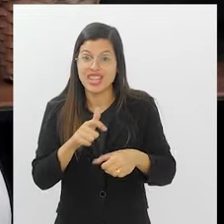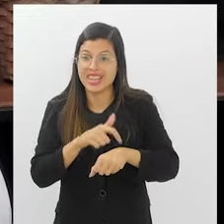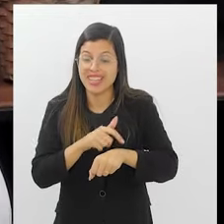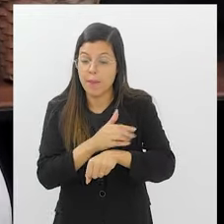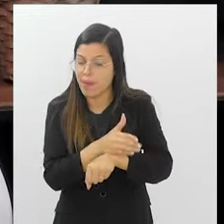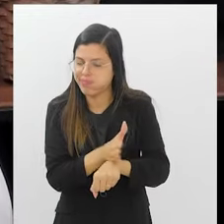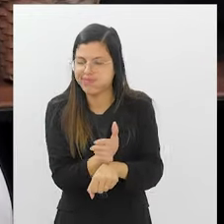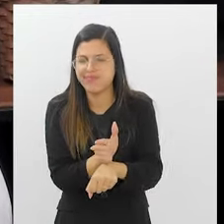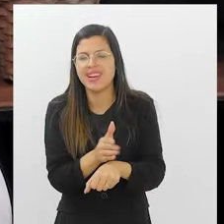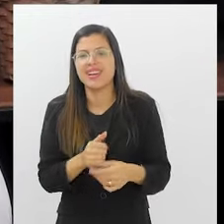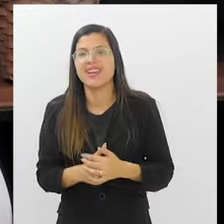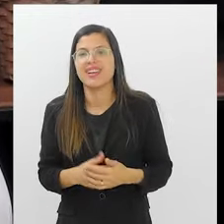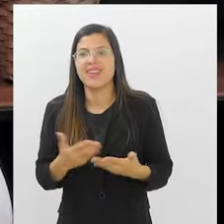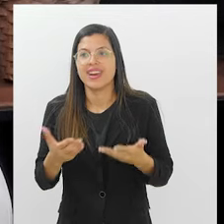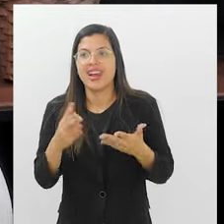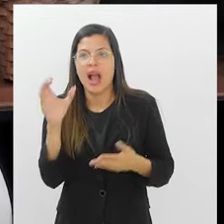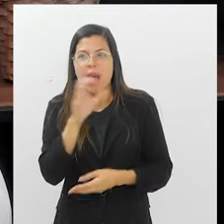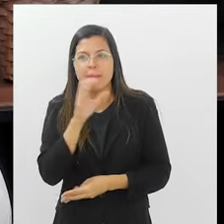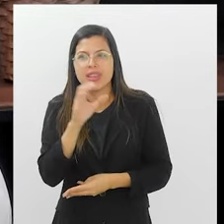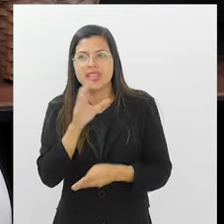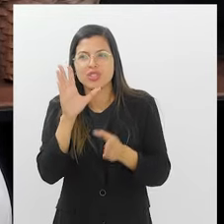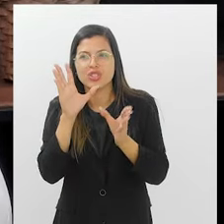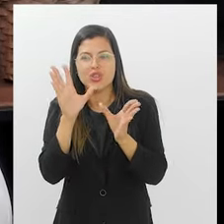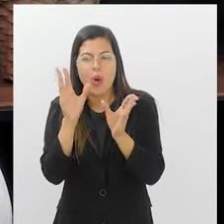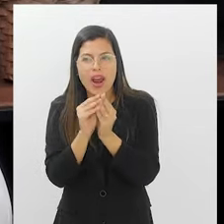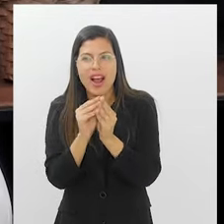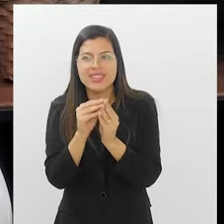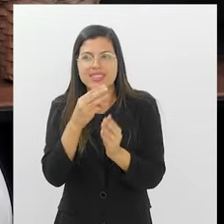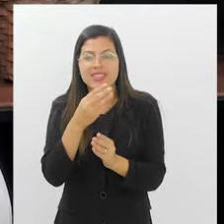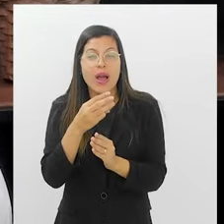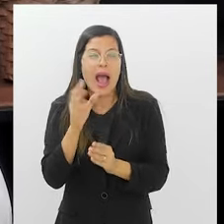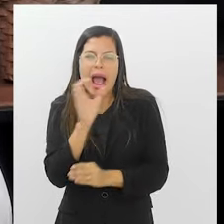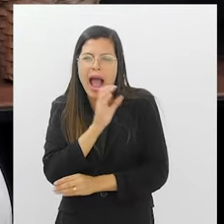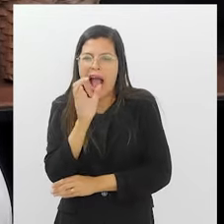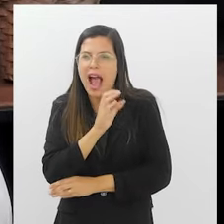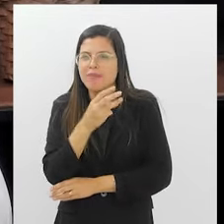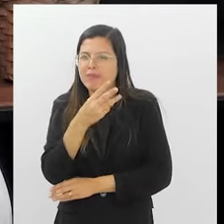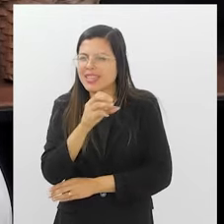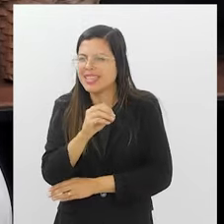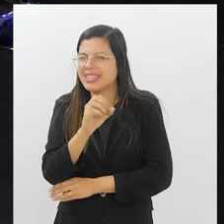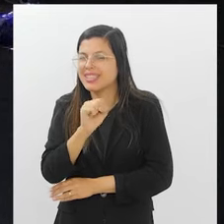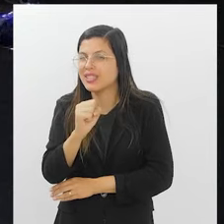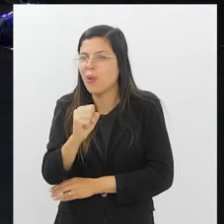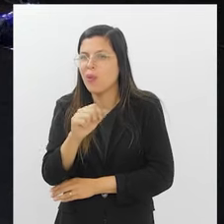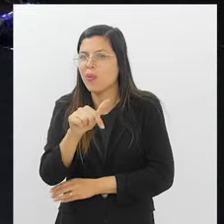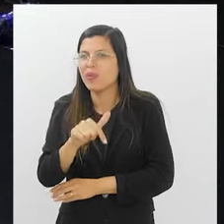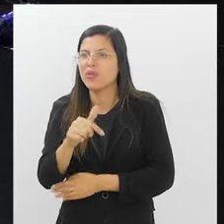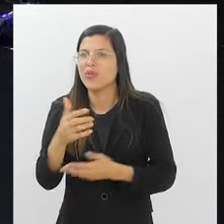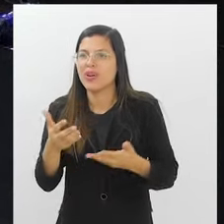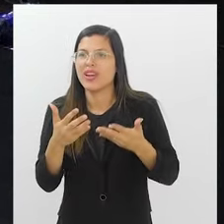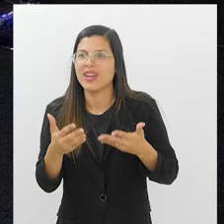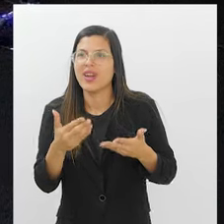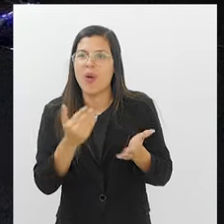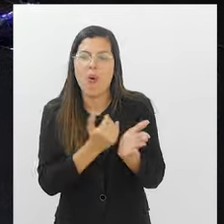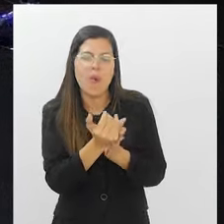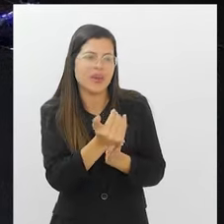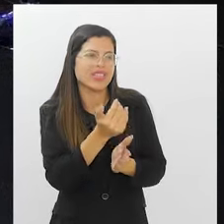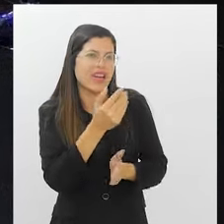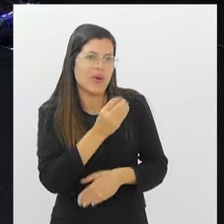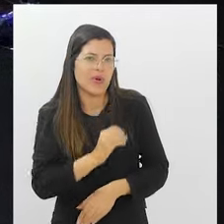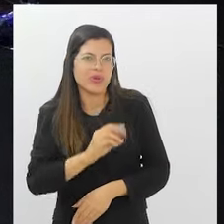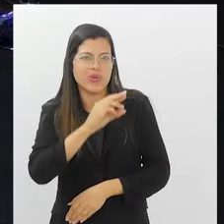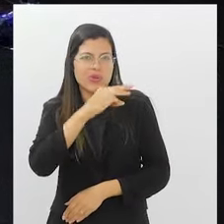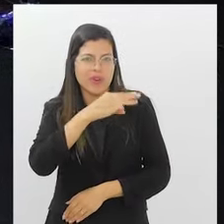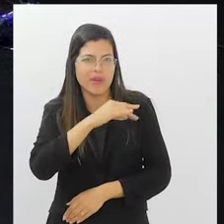do tempo. Gostaria rapidamente que cada um deixasse um recadinho, mas assim, de 30 segundos, e eu gostaria, os senhores me desculpem, mas